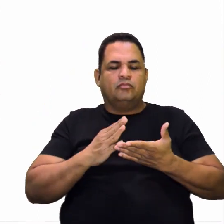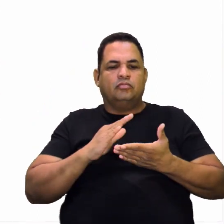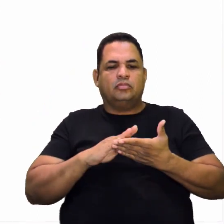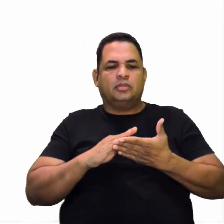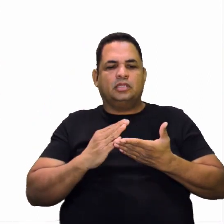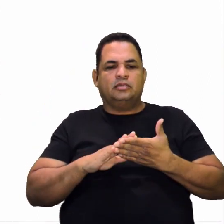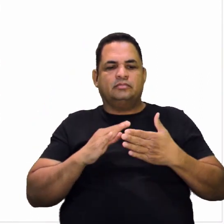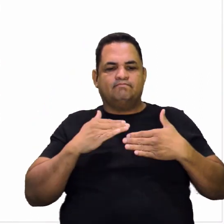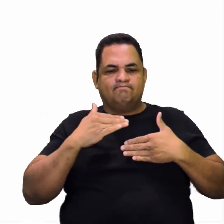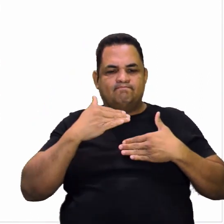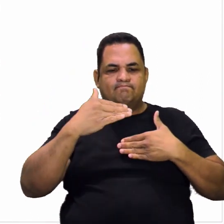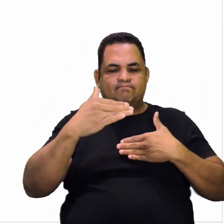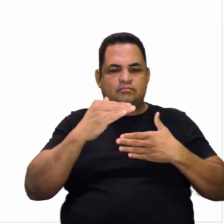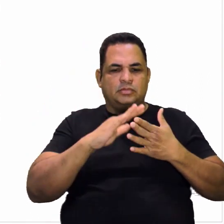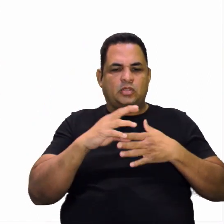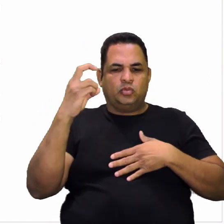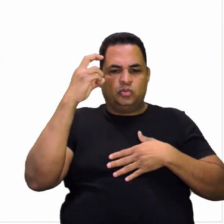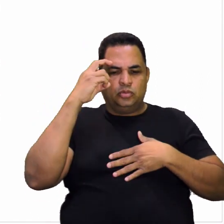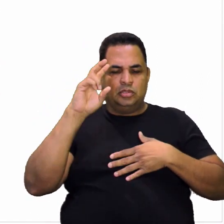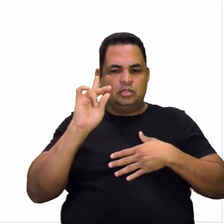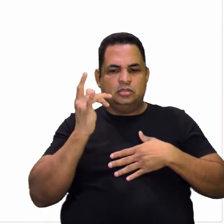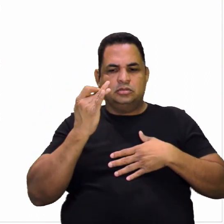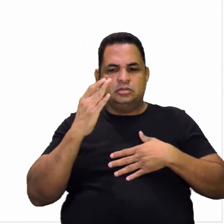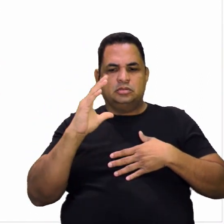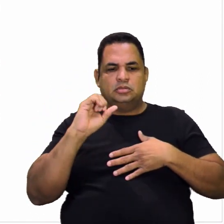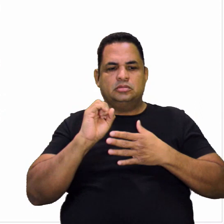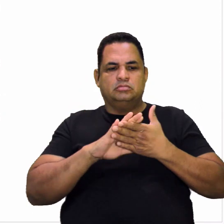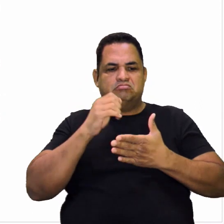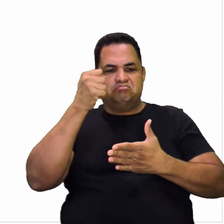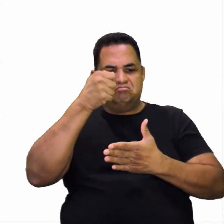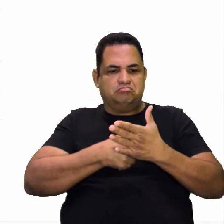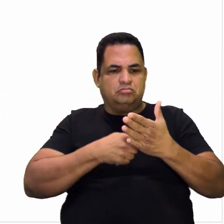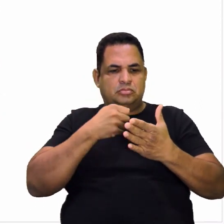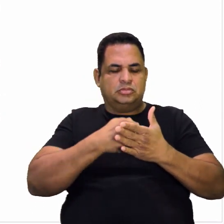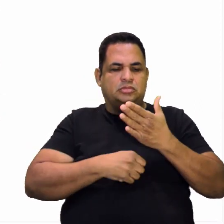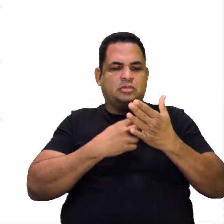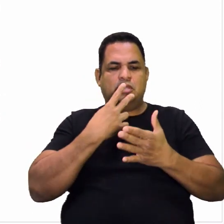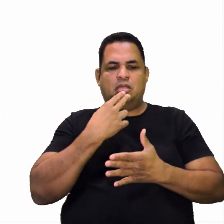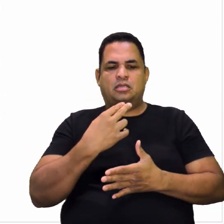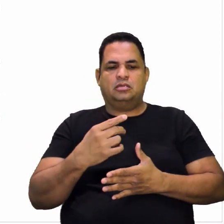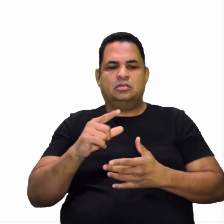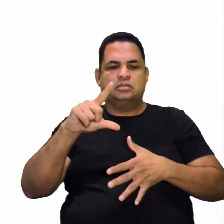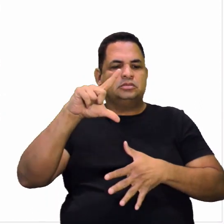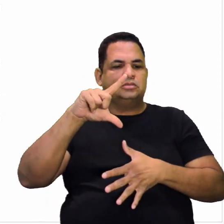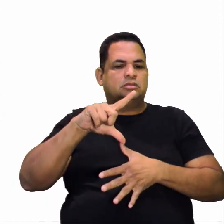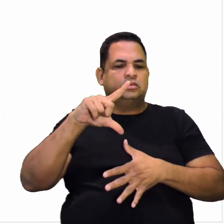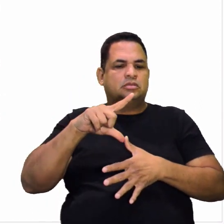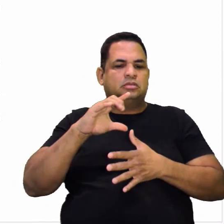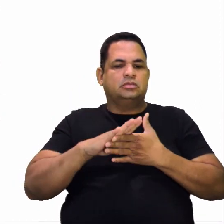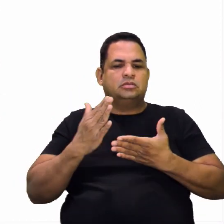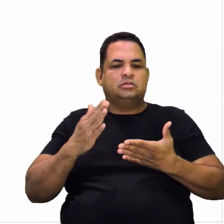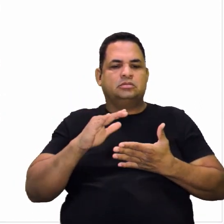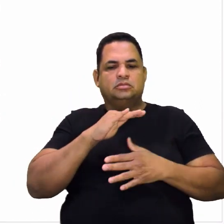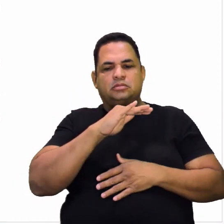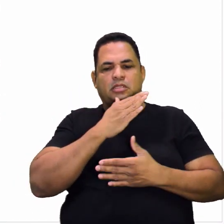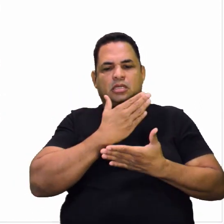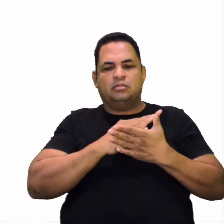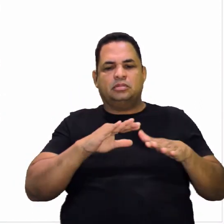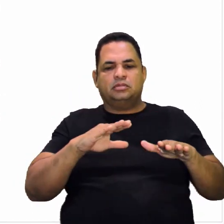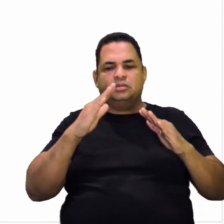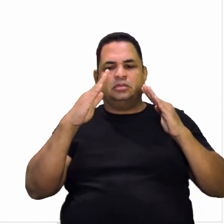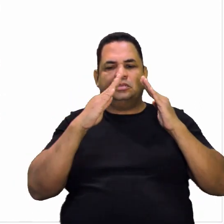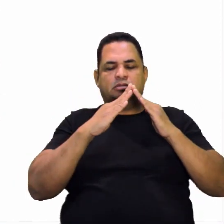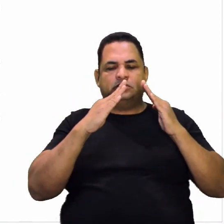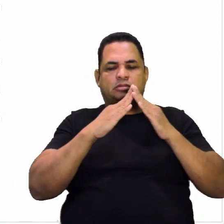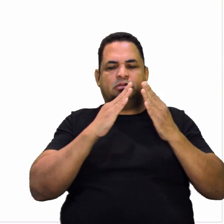ofensiva frente à cultura helenística, impondo a língua latina e cerceando